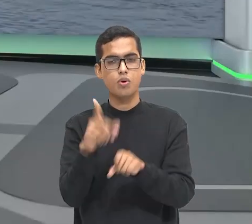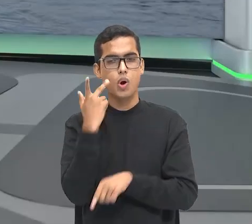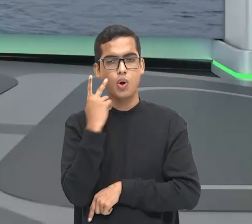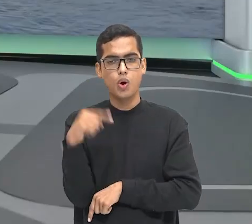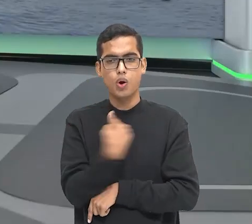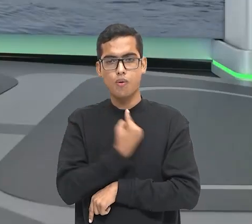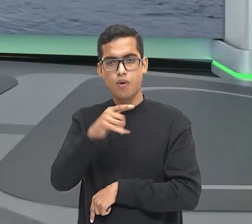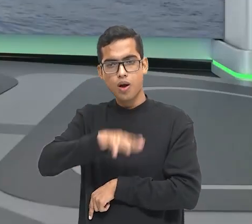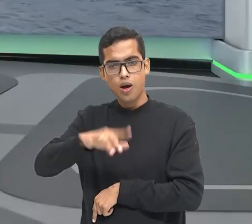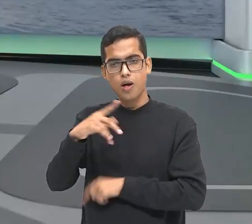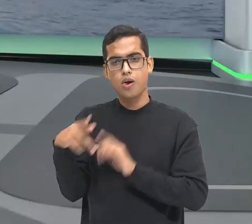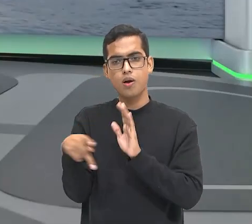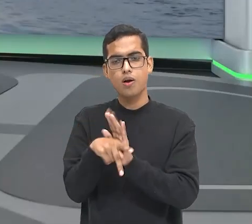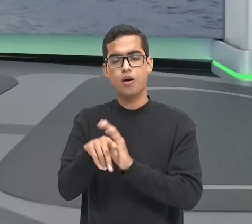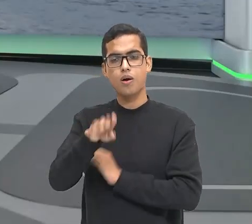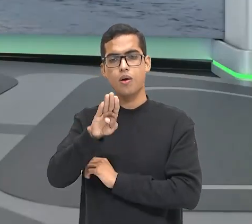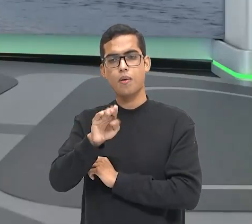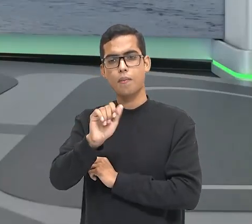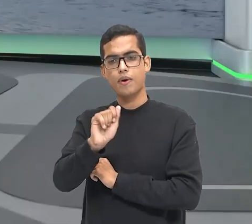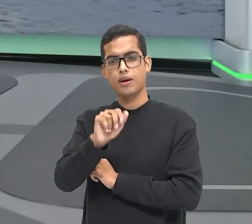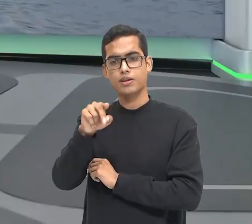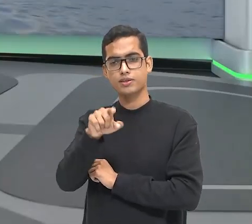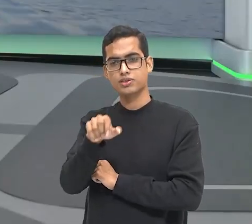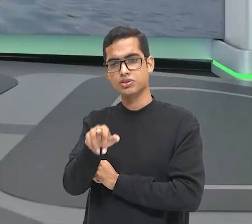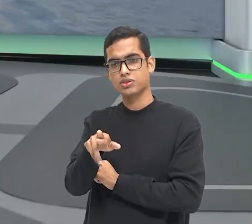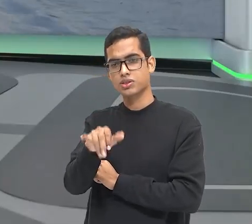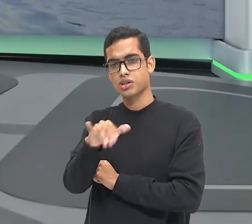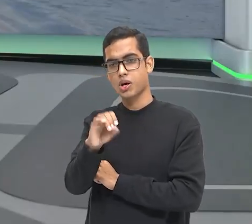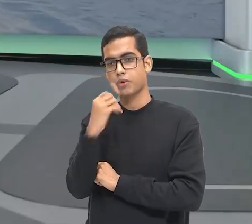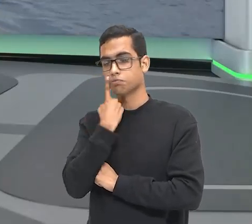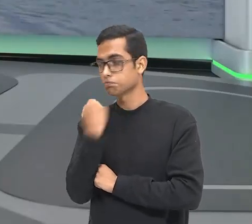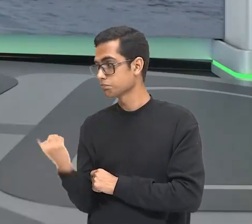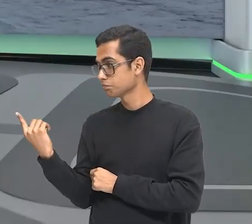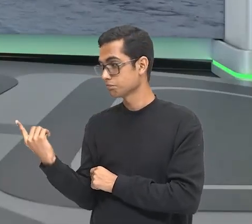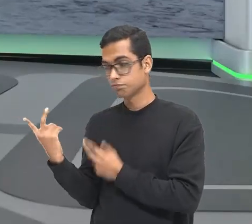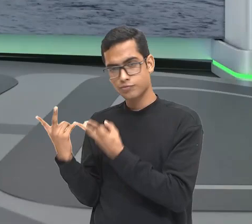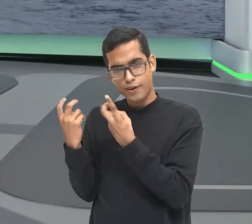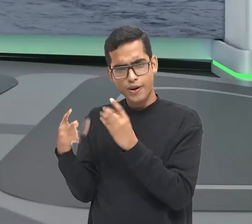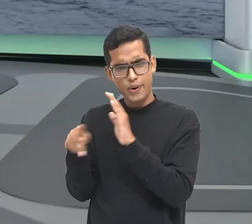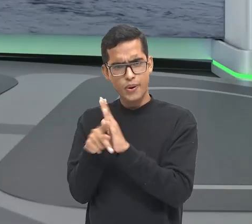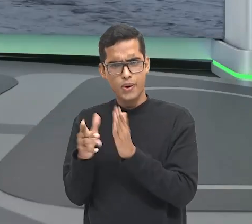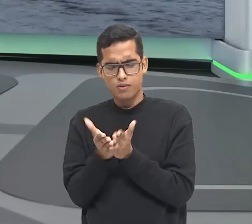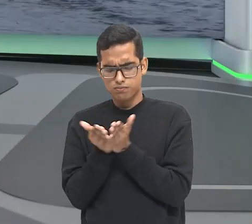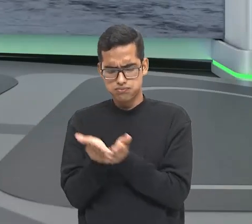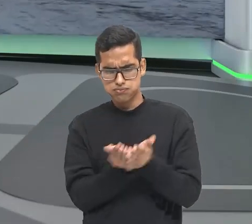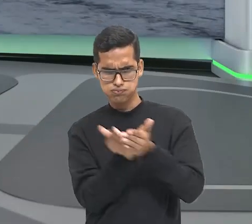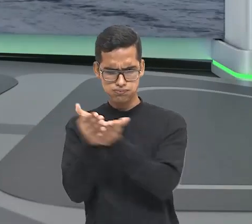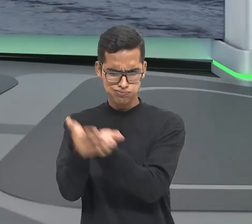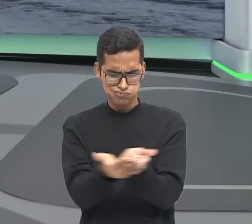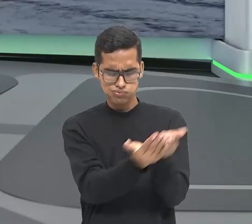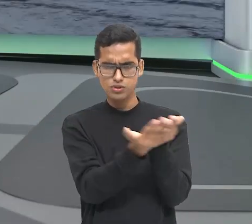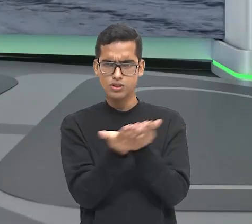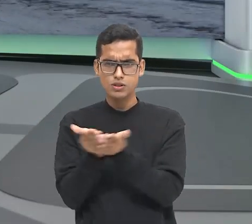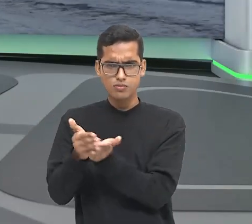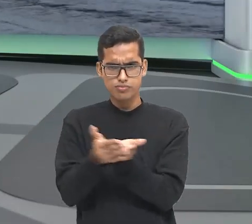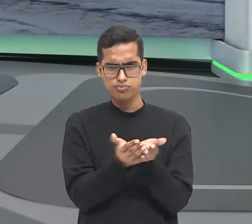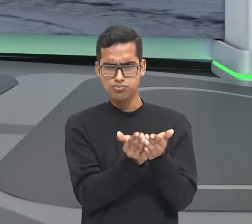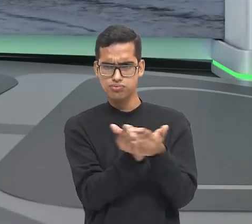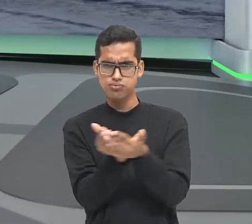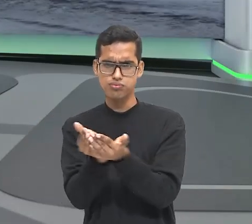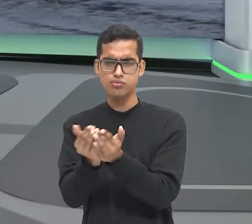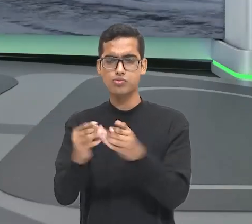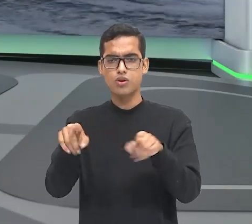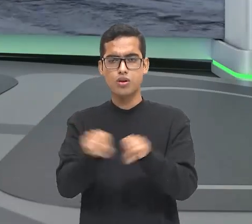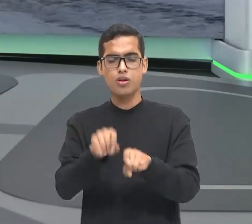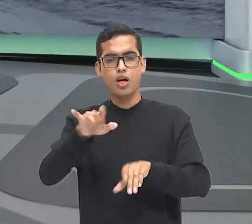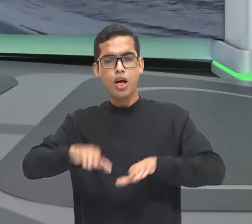Onde a gente está observando lá, por exemplo, desse lado aqui, ó. Você pode observar ali, ó, uma embarcação, né? As pessoas utilizando ali uma